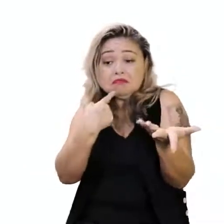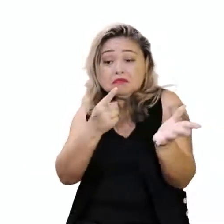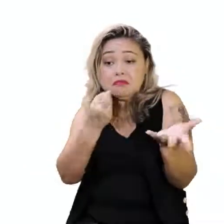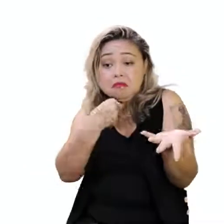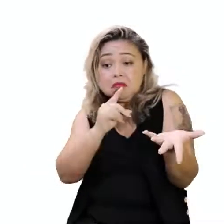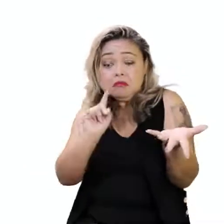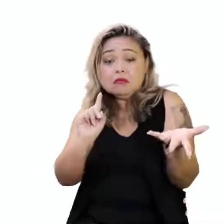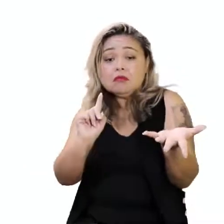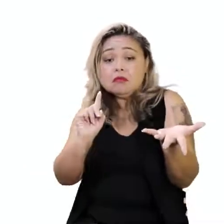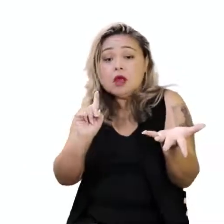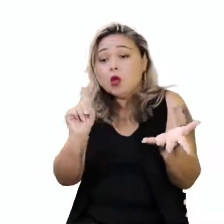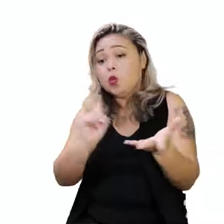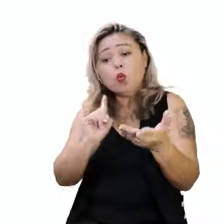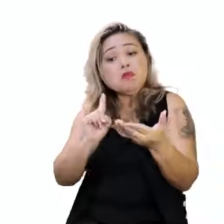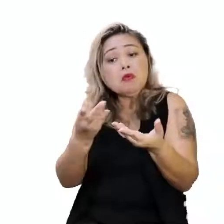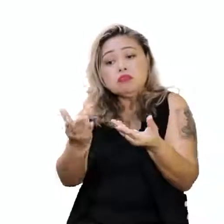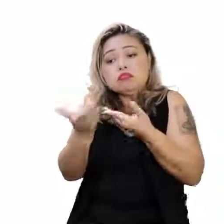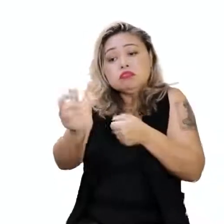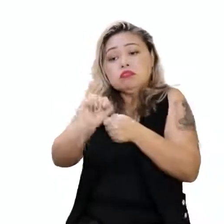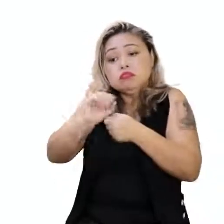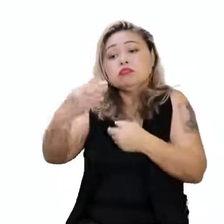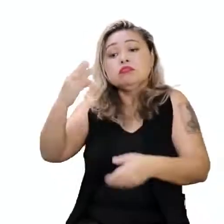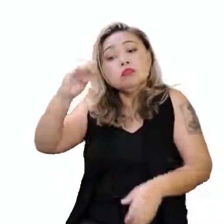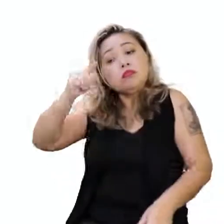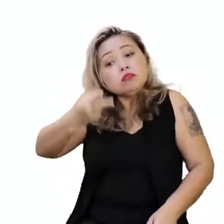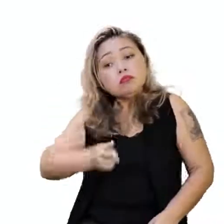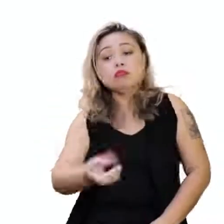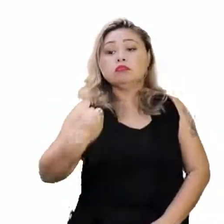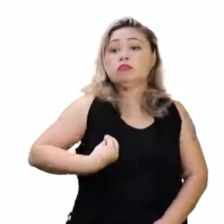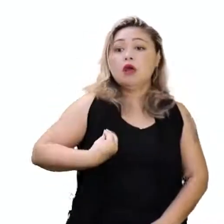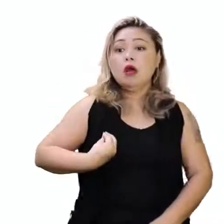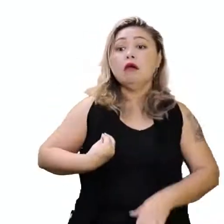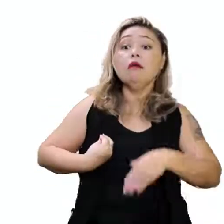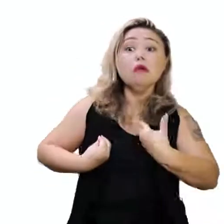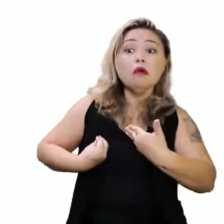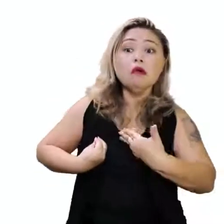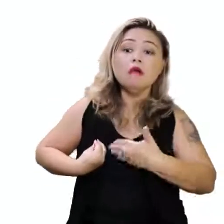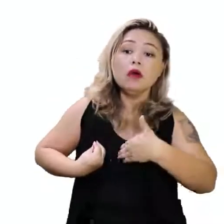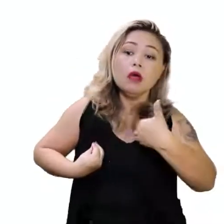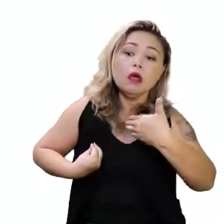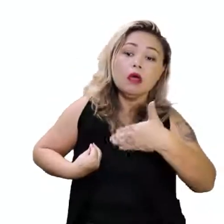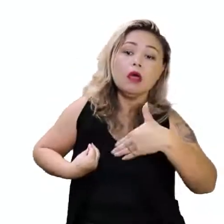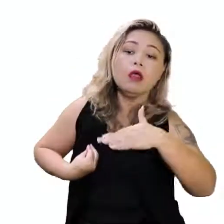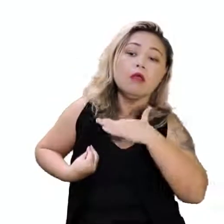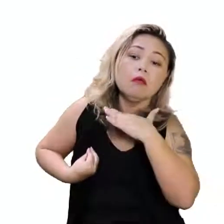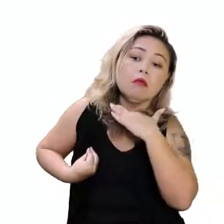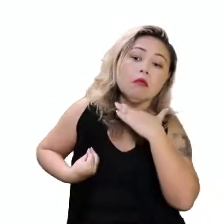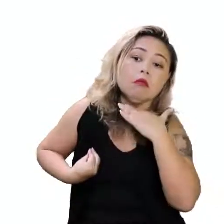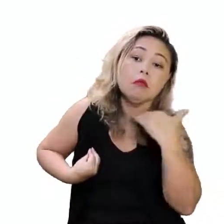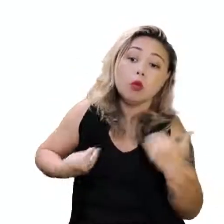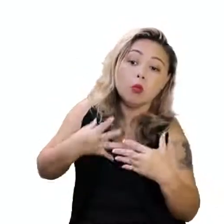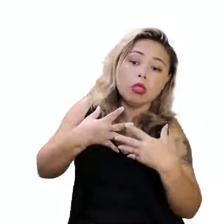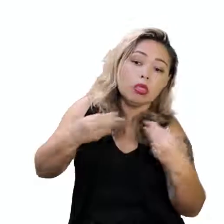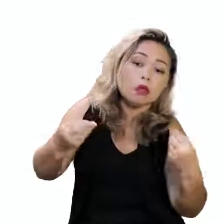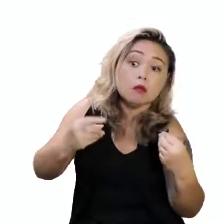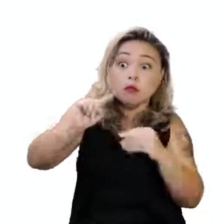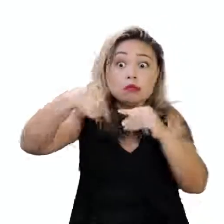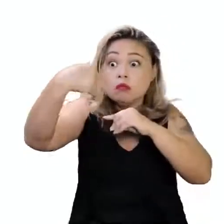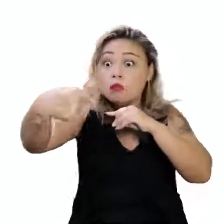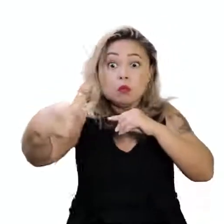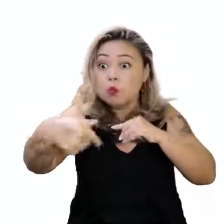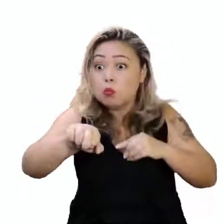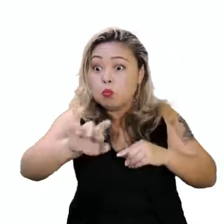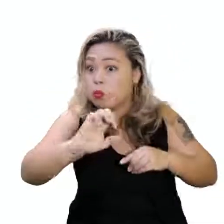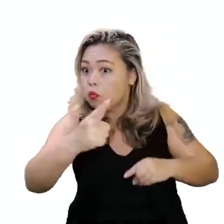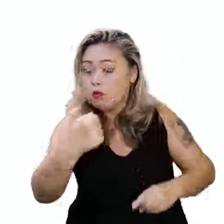né? Que não favorecia a sobrevivência, morreu, desapareceu. Não aparece mais nas gerações.